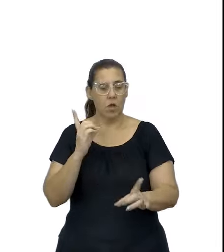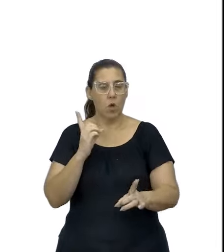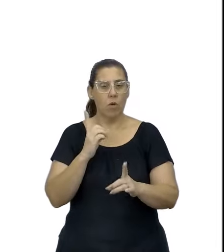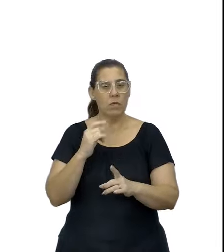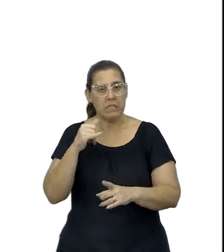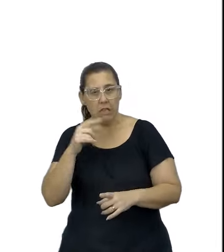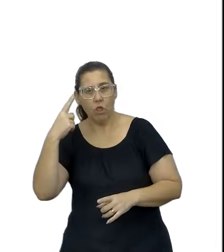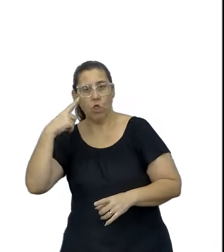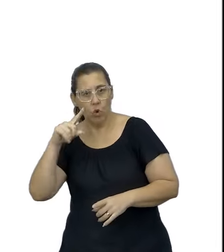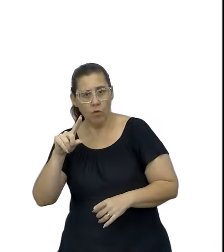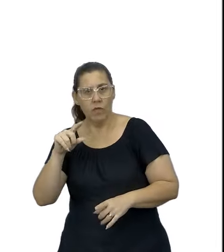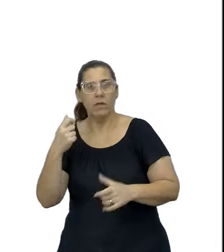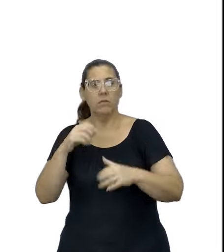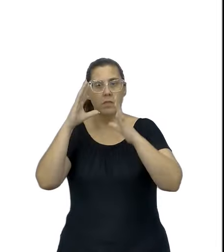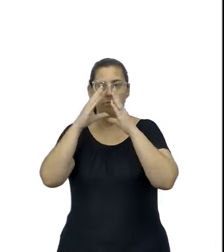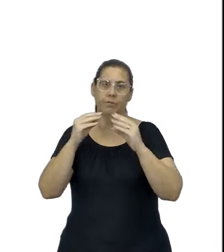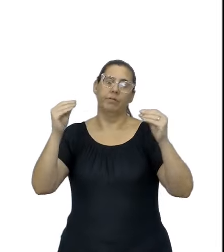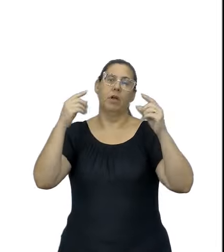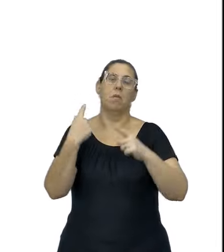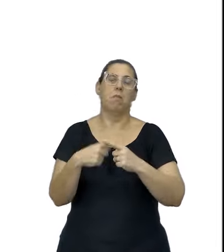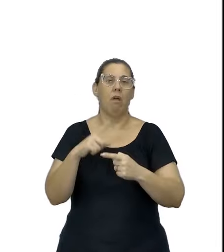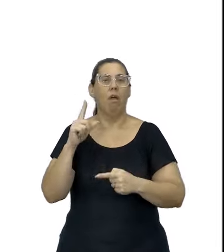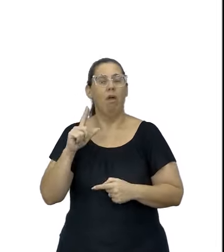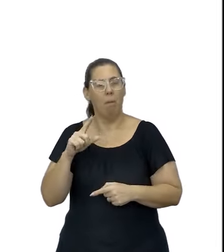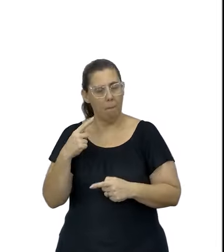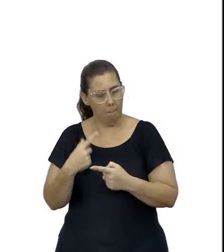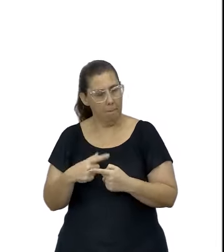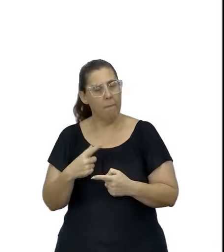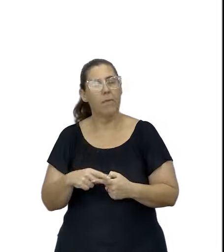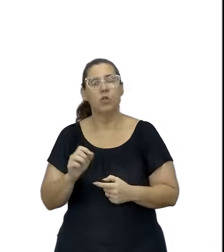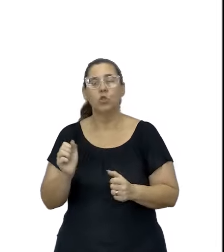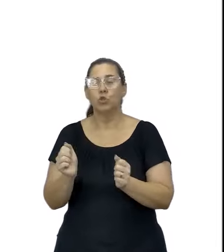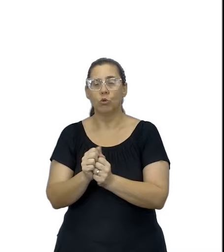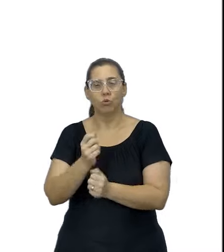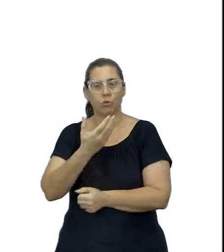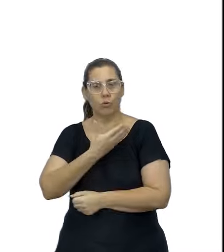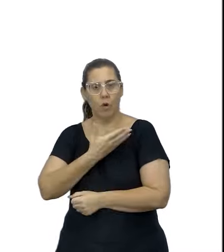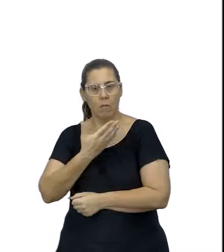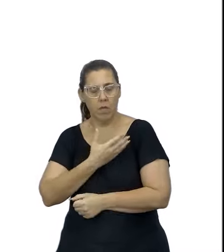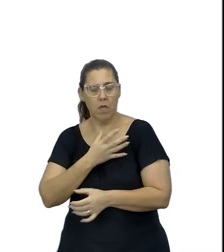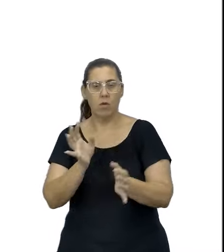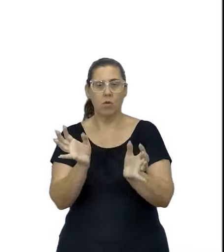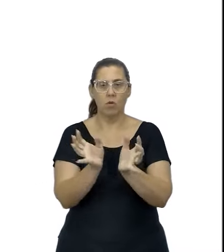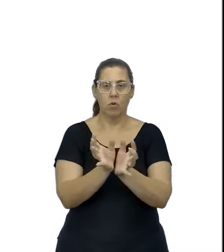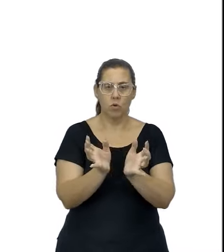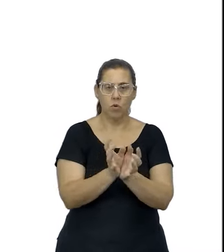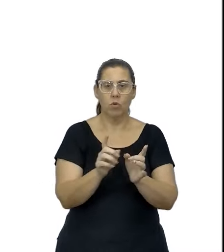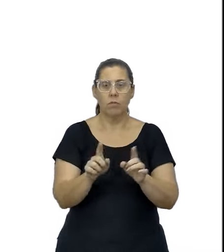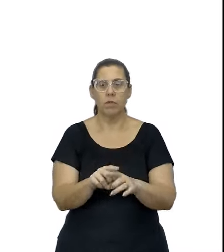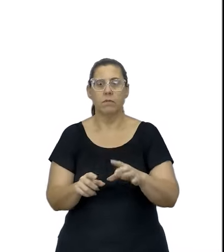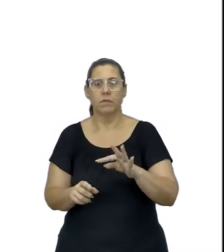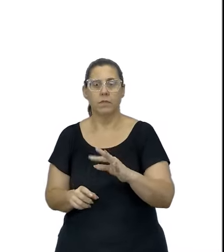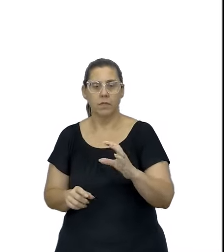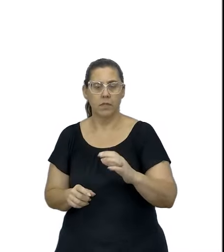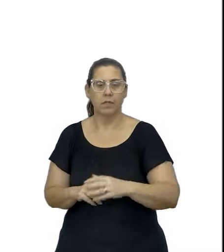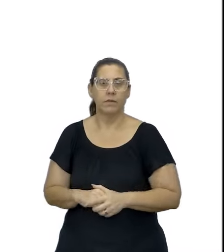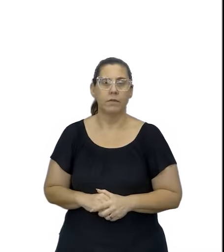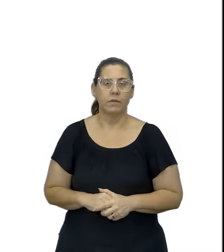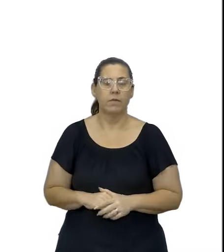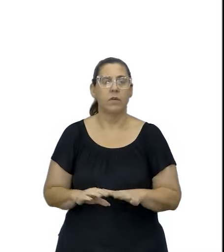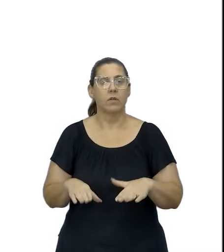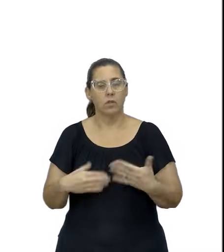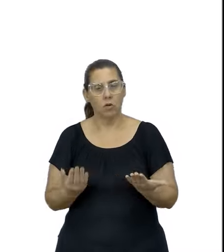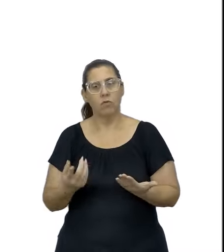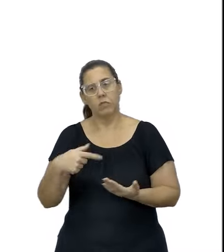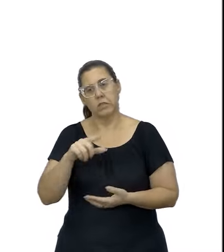dúvidas que precisam ser sanadas, o que poderá ser feito com seus colegas, com a equipe e com o PC. Então, que vocês